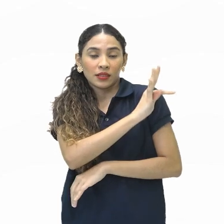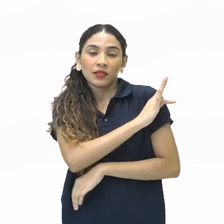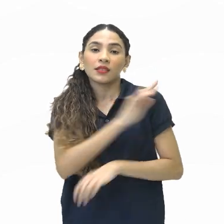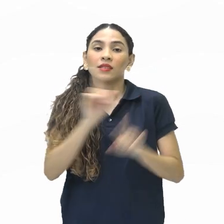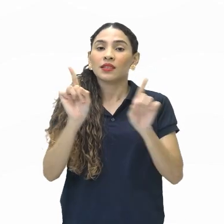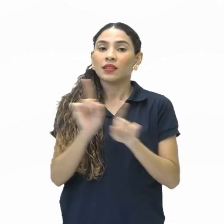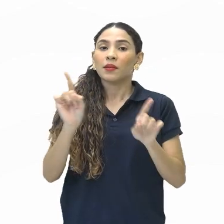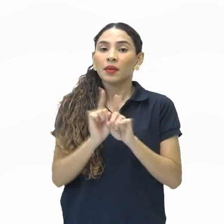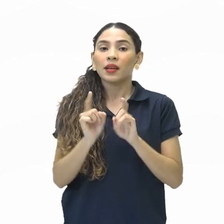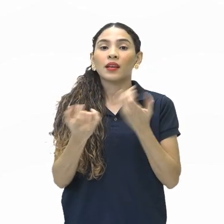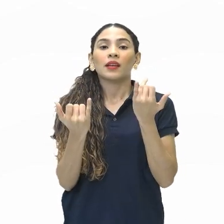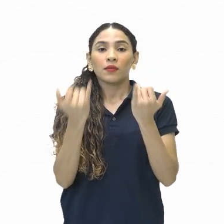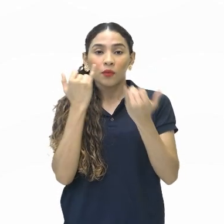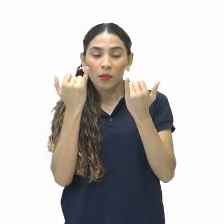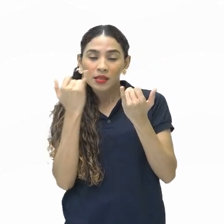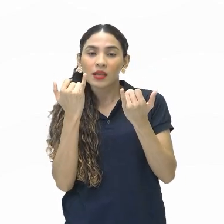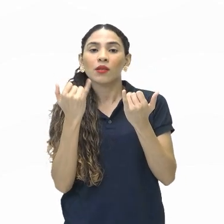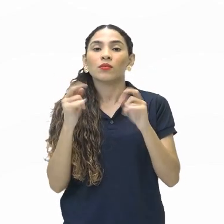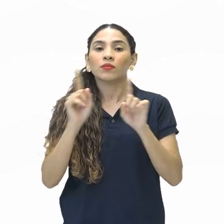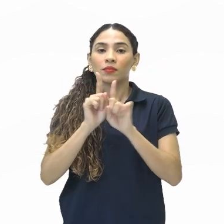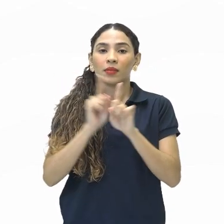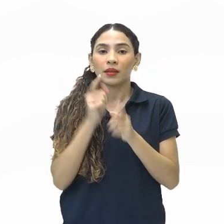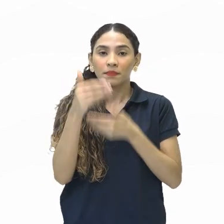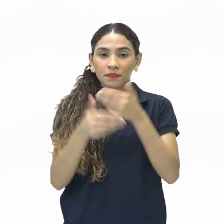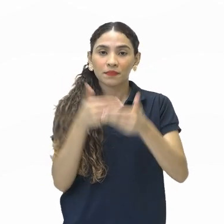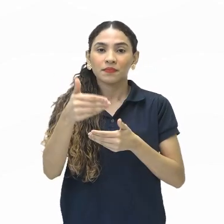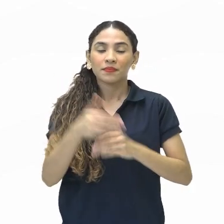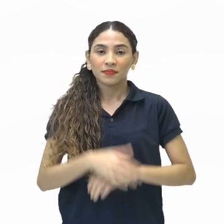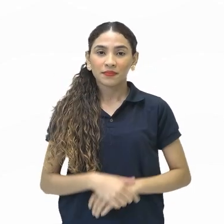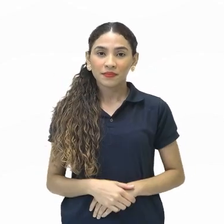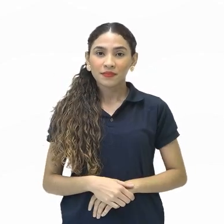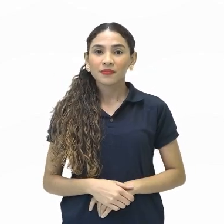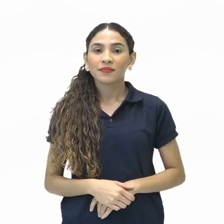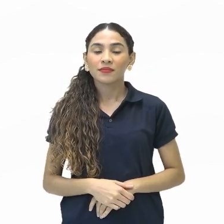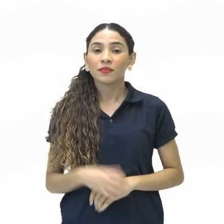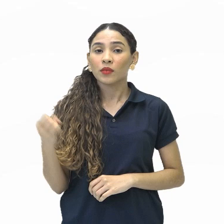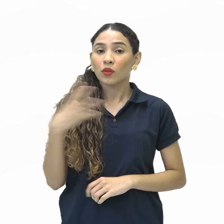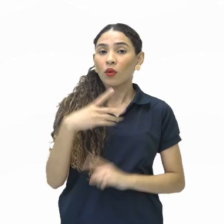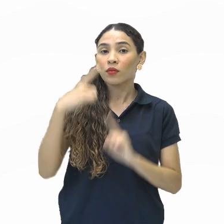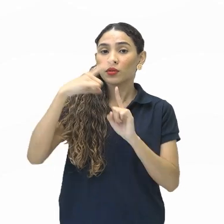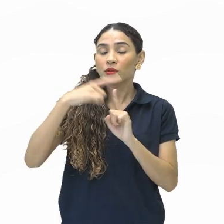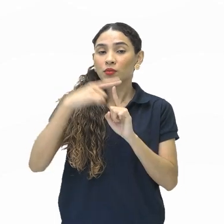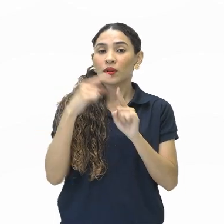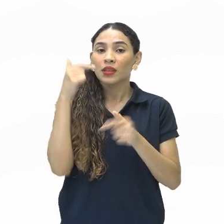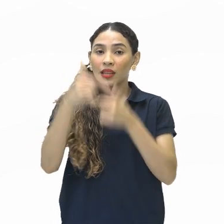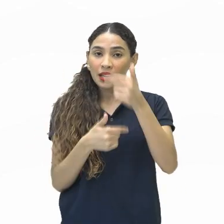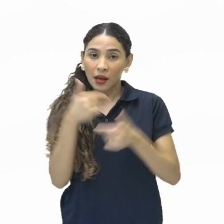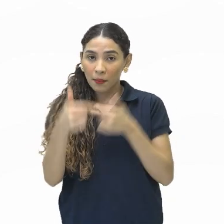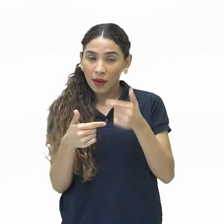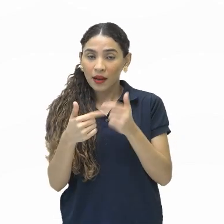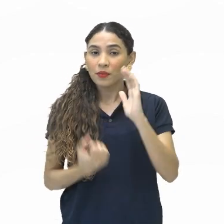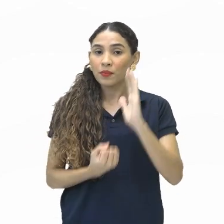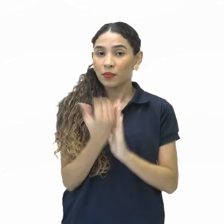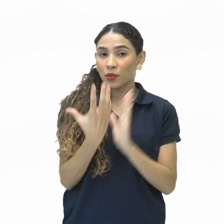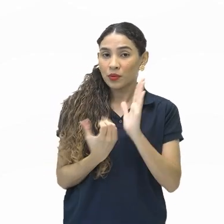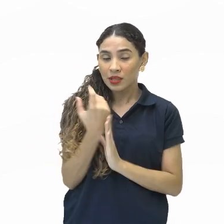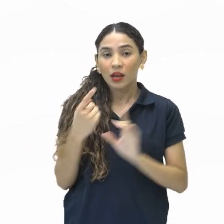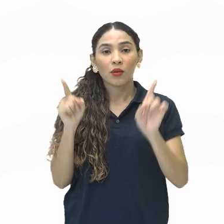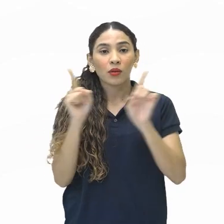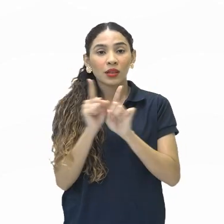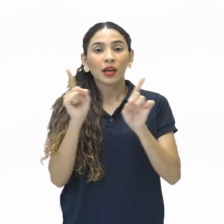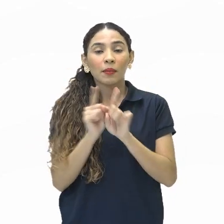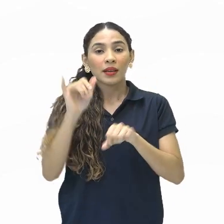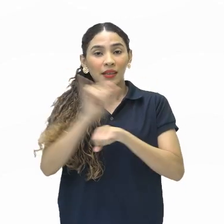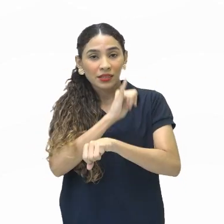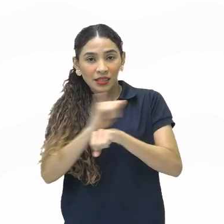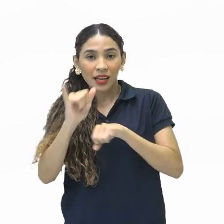e informacionais ao longo do tempo, novas formas de trabalho, produção e